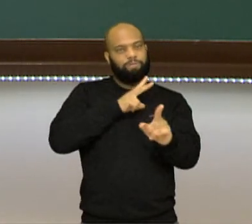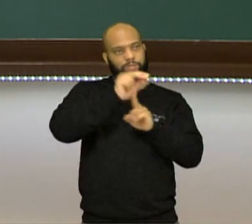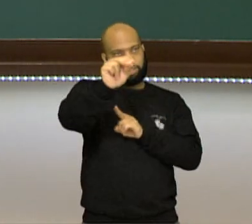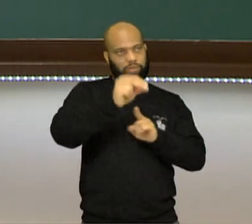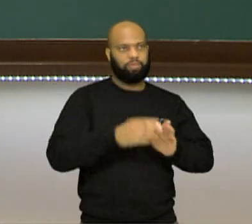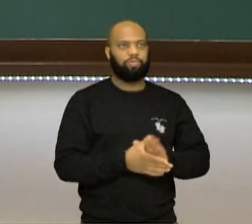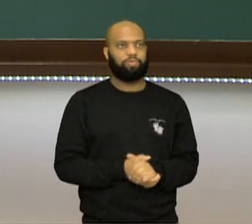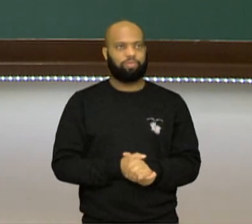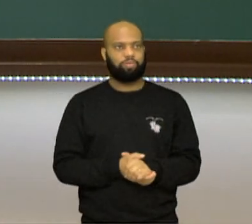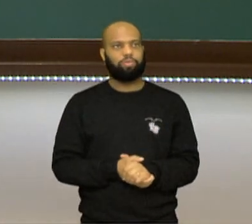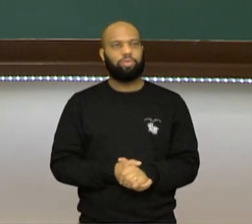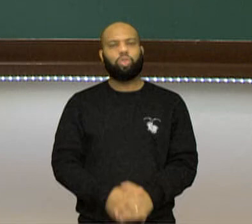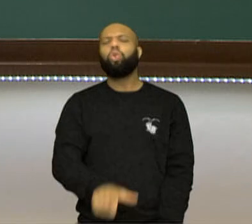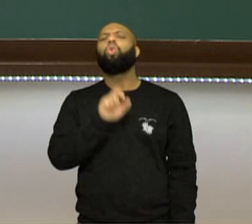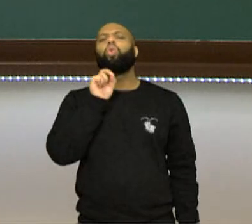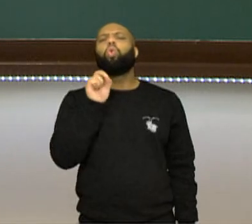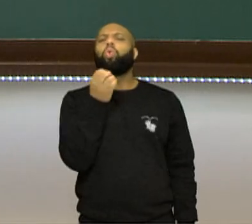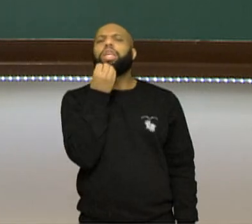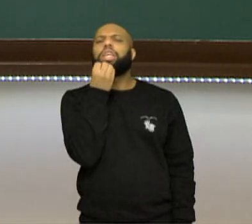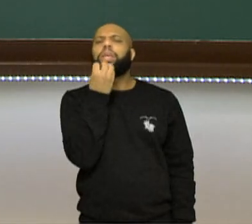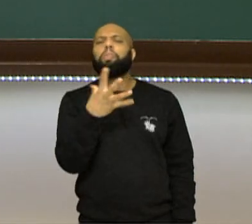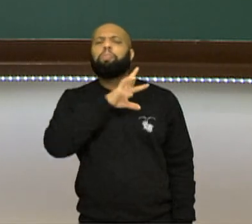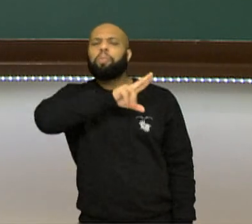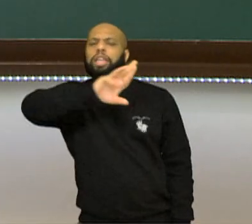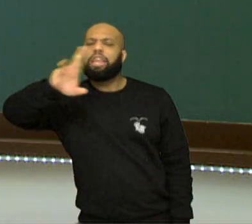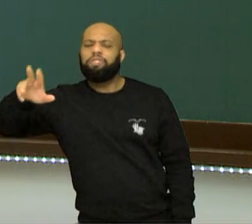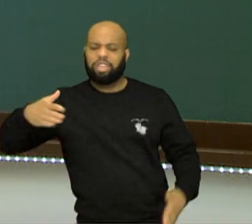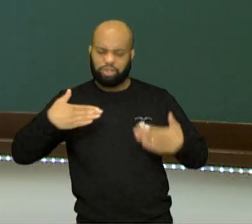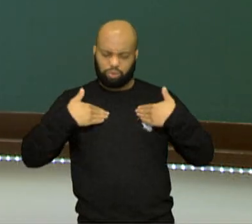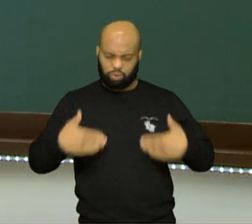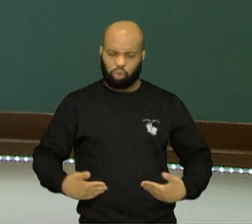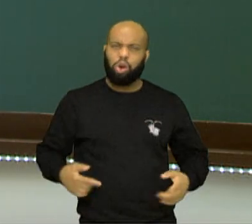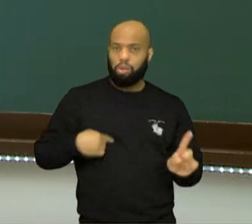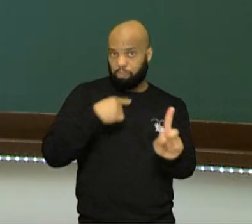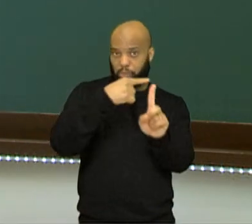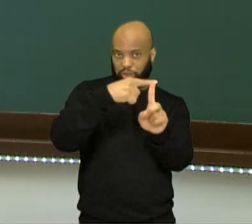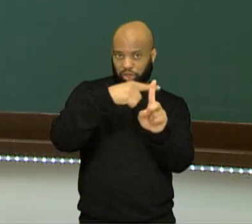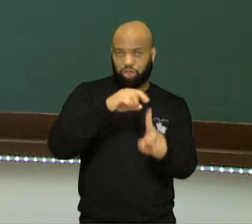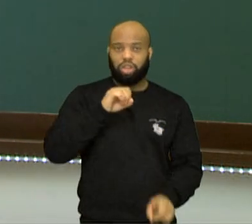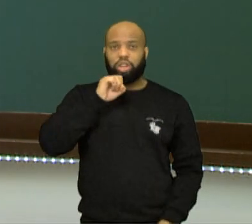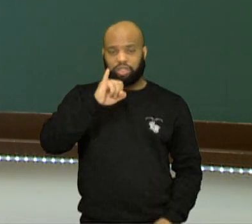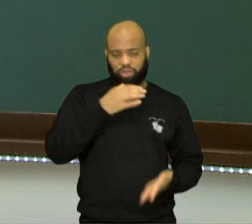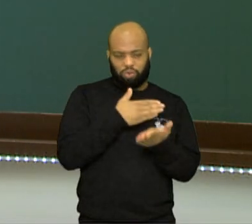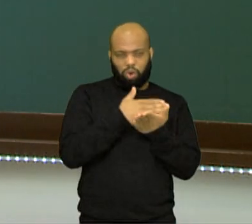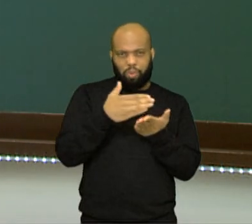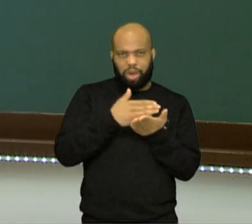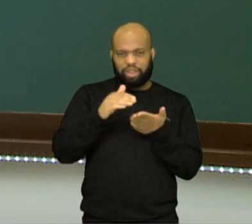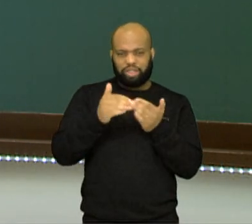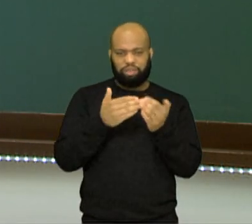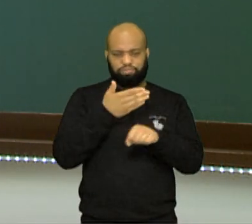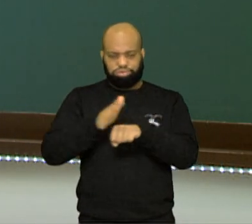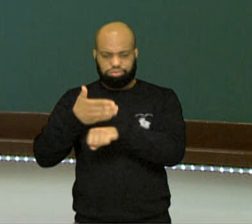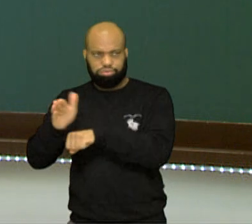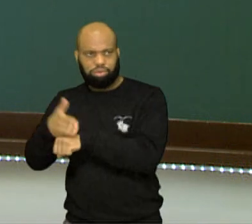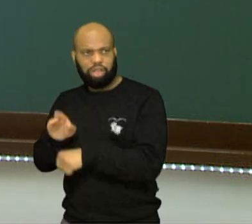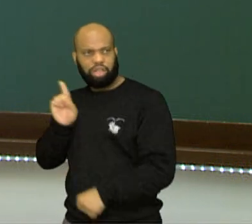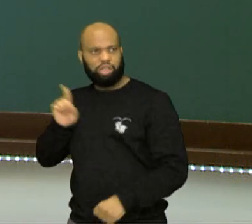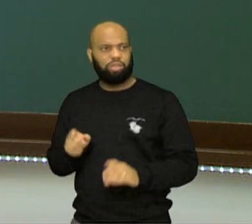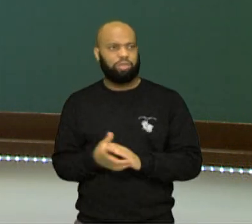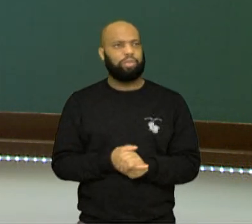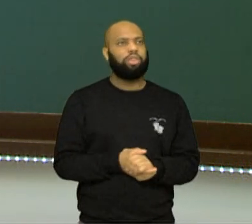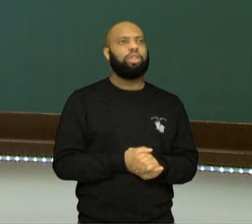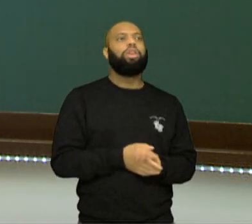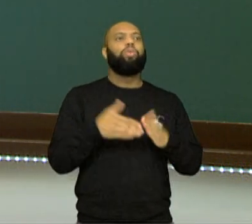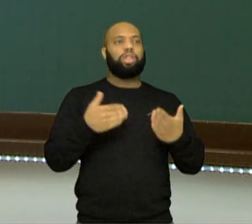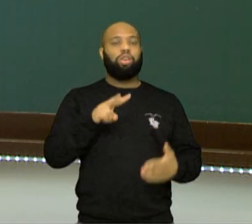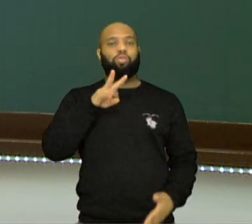prova. Quais são os benefícios físicos que eu tenho quando eu começo ou quando eu pratico escalada?